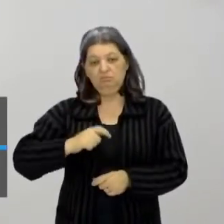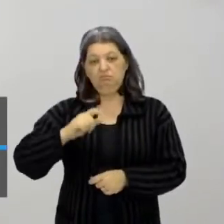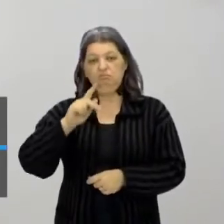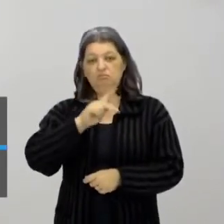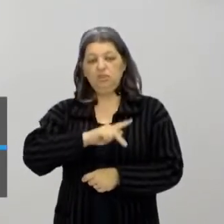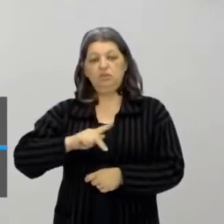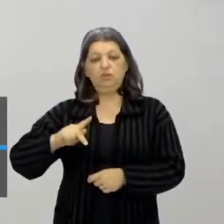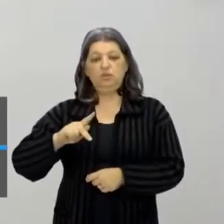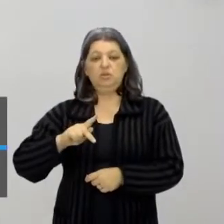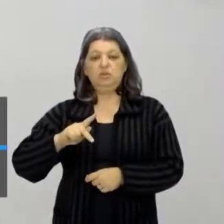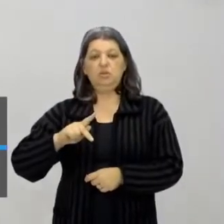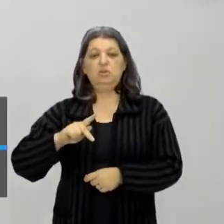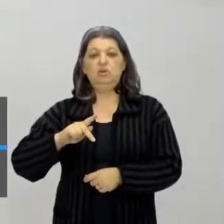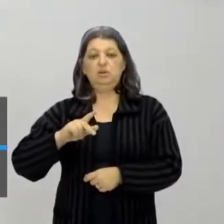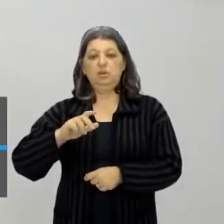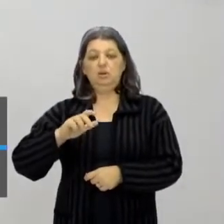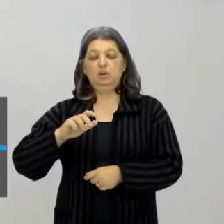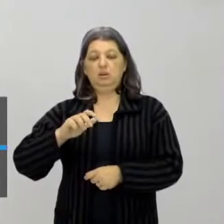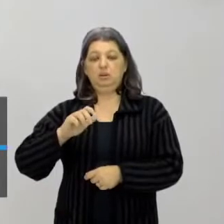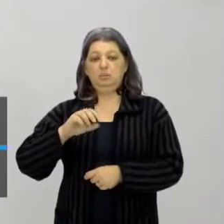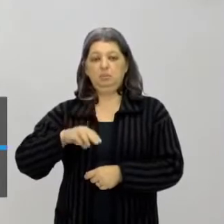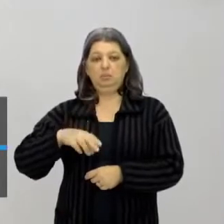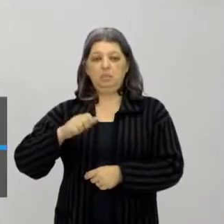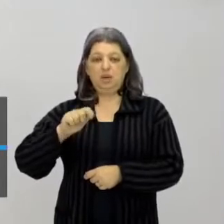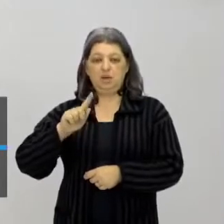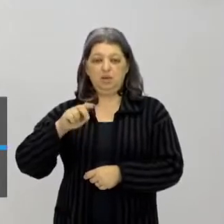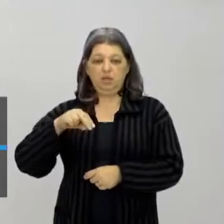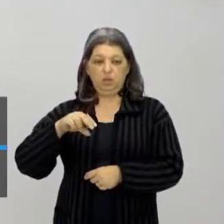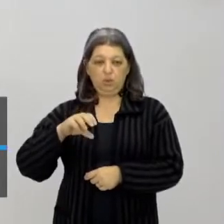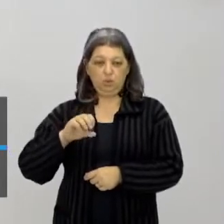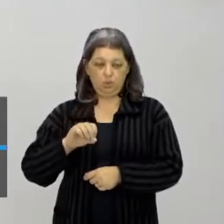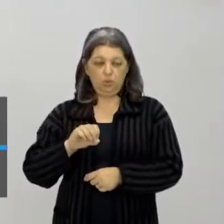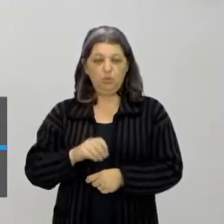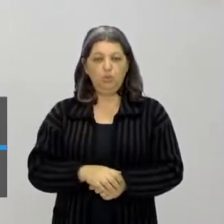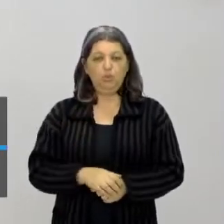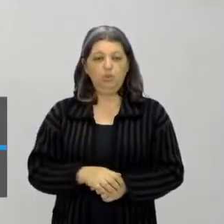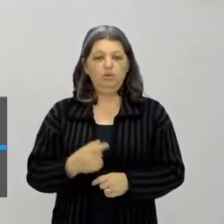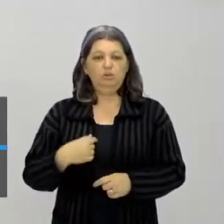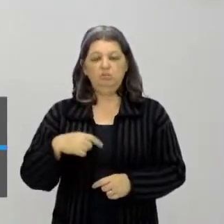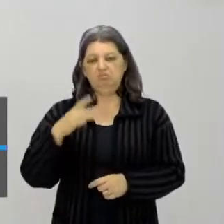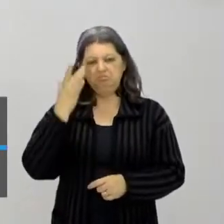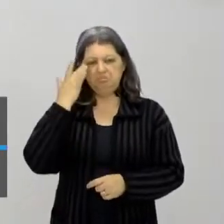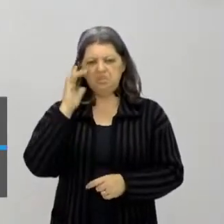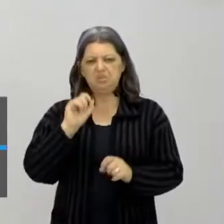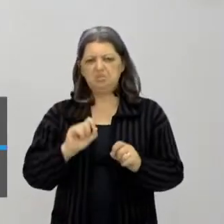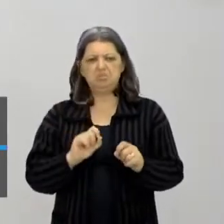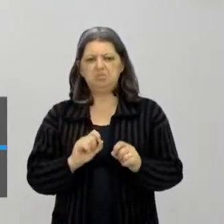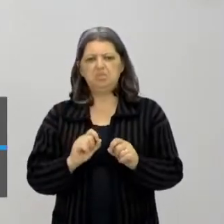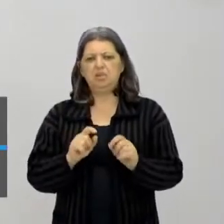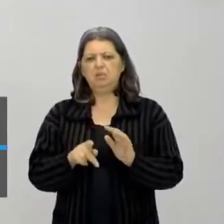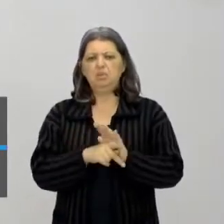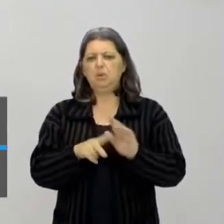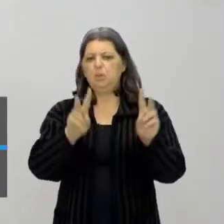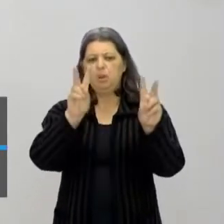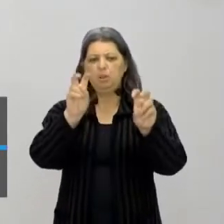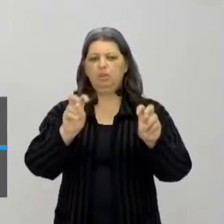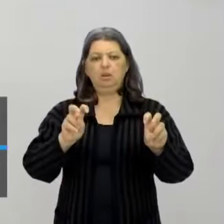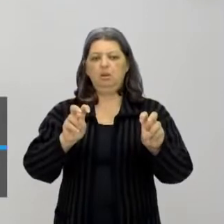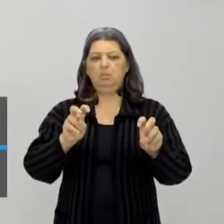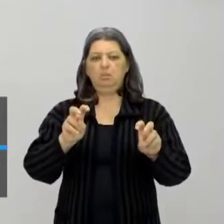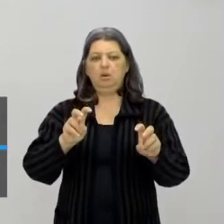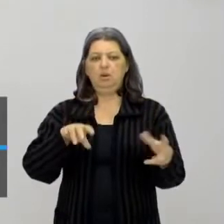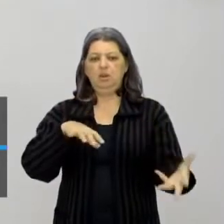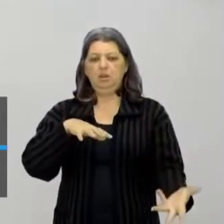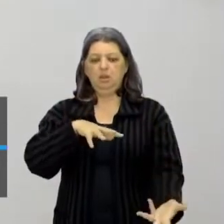vou apresentar essa aula aí. Primeiro eu quero fazer um comentário aí, não sei o que você achou do título, Terra em Transe, né? A